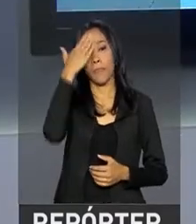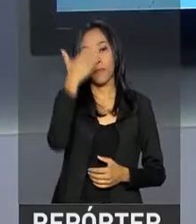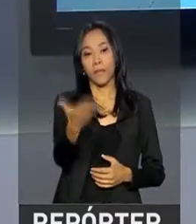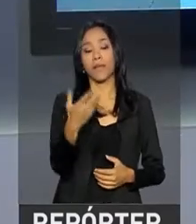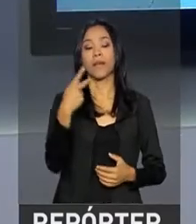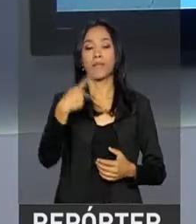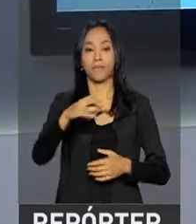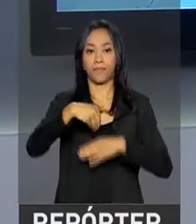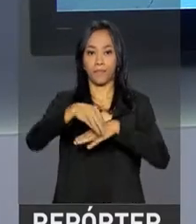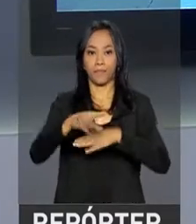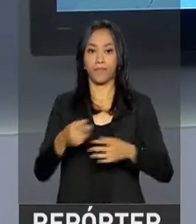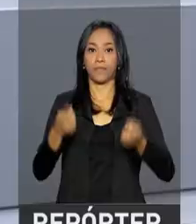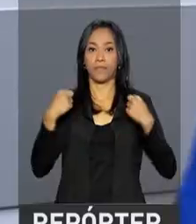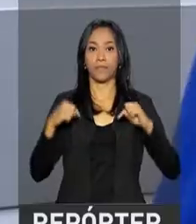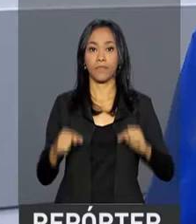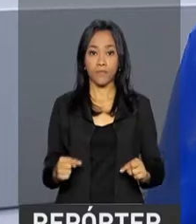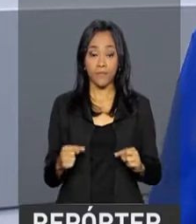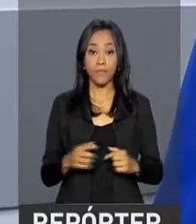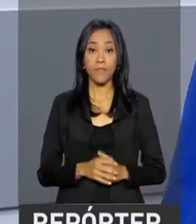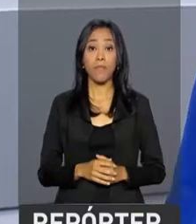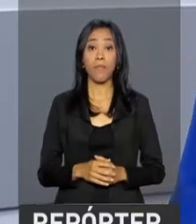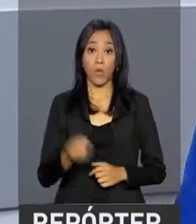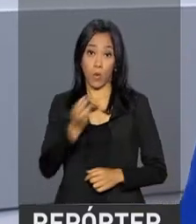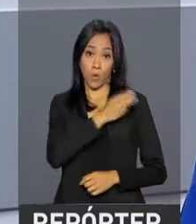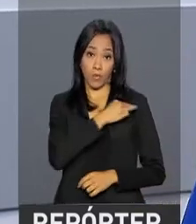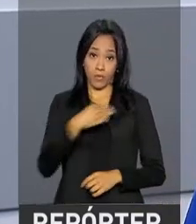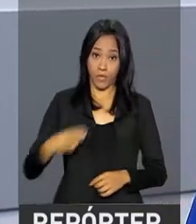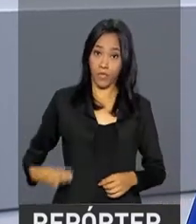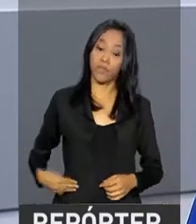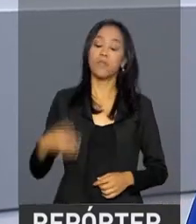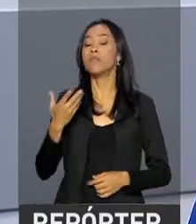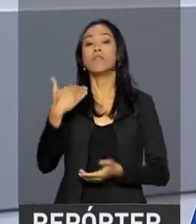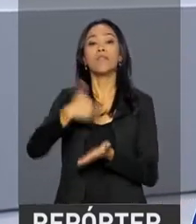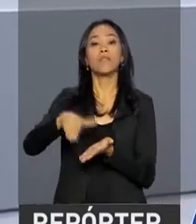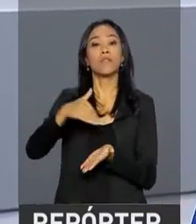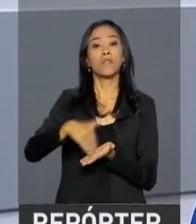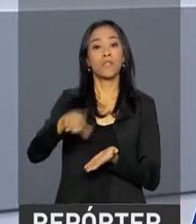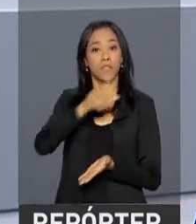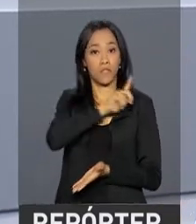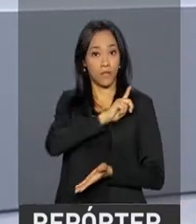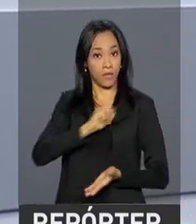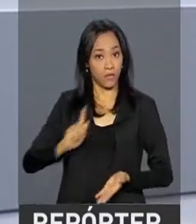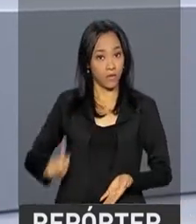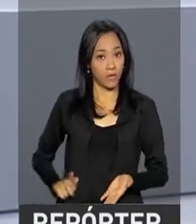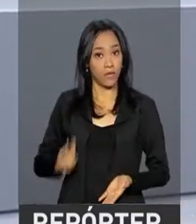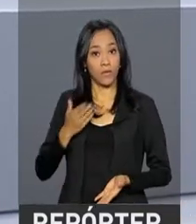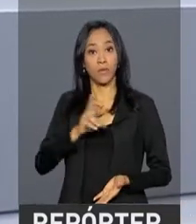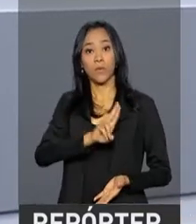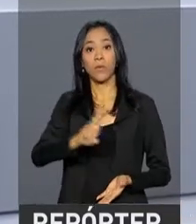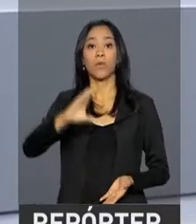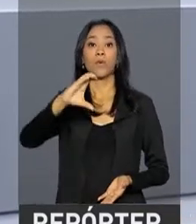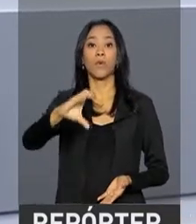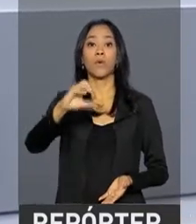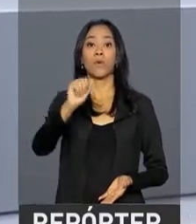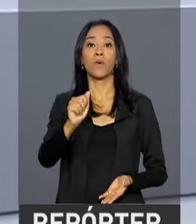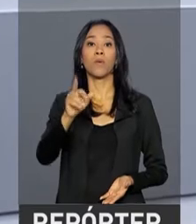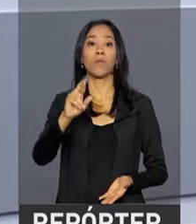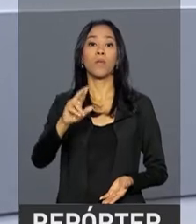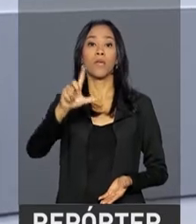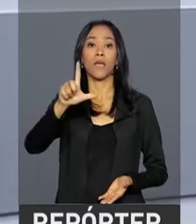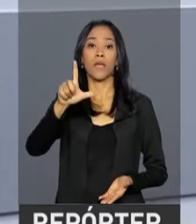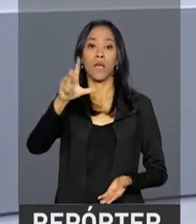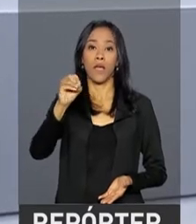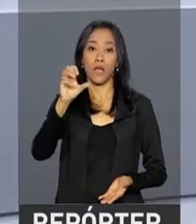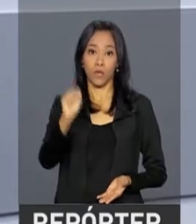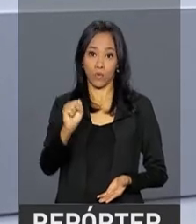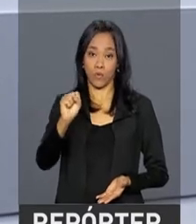Cleide, pelas suas informações. O ministro-chefe da Secretaria de Governo, Carlos Marum, disse que com a proximidade do início